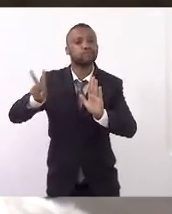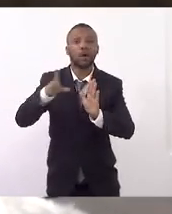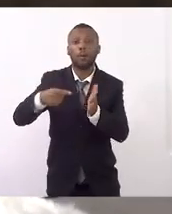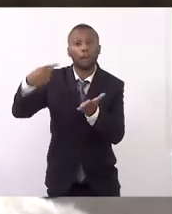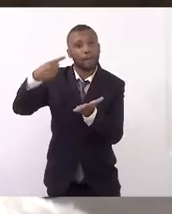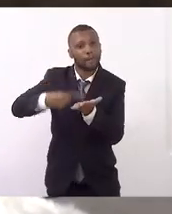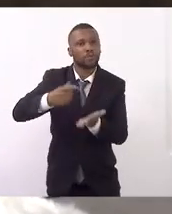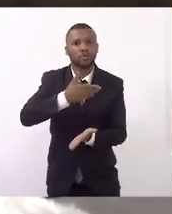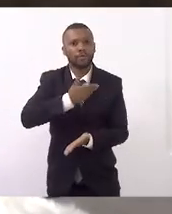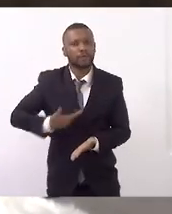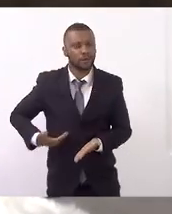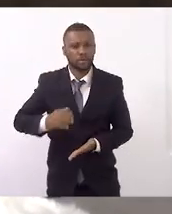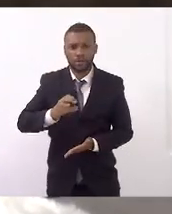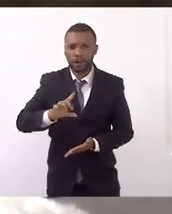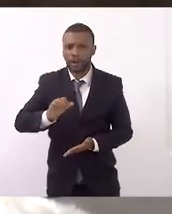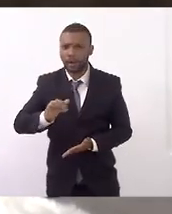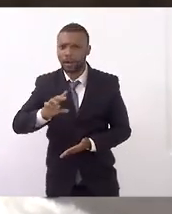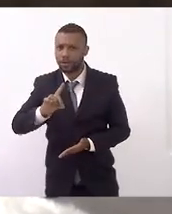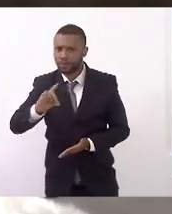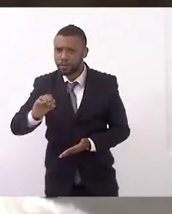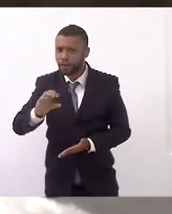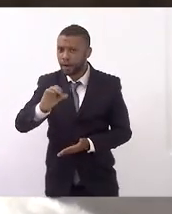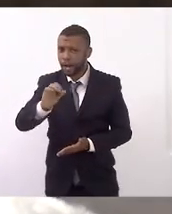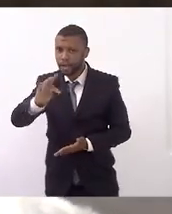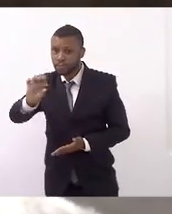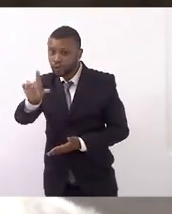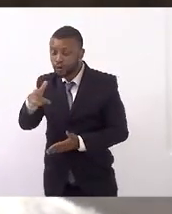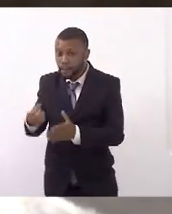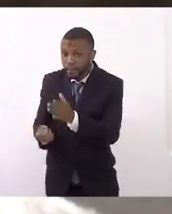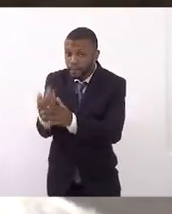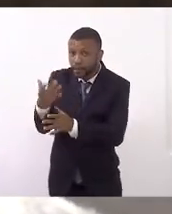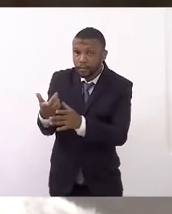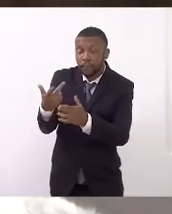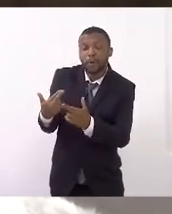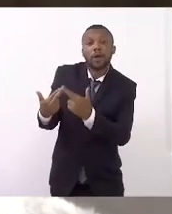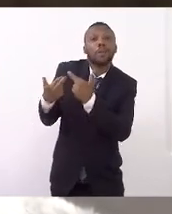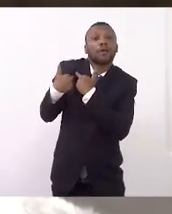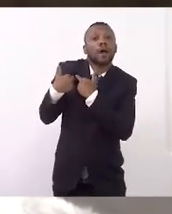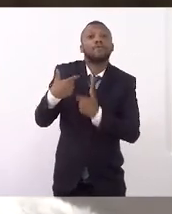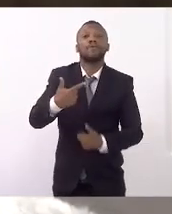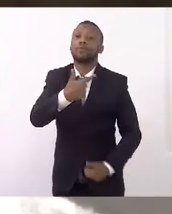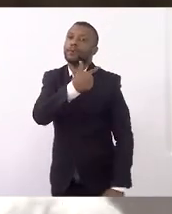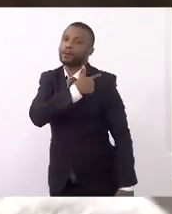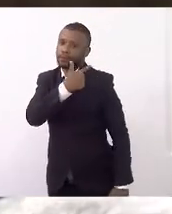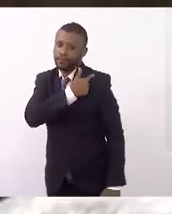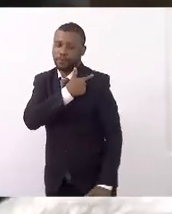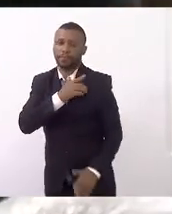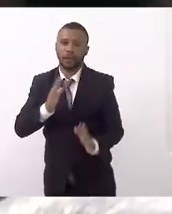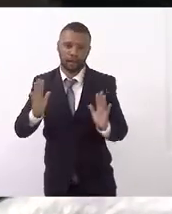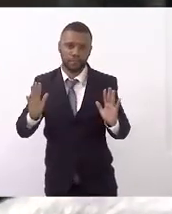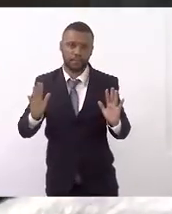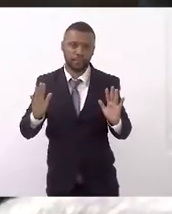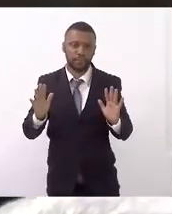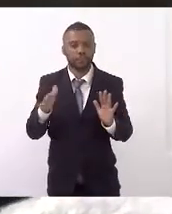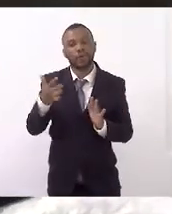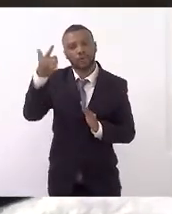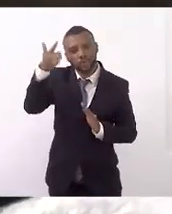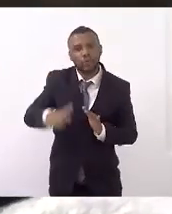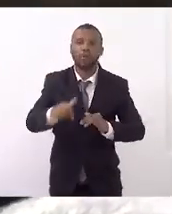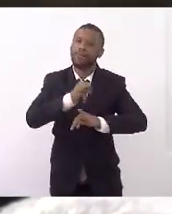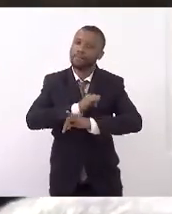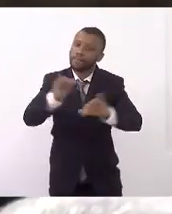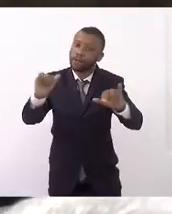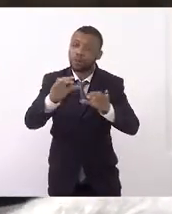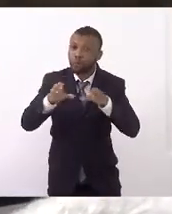Cláudio Castro em implantar de forma responsável o ensino médio. Responsável. E repito, o grupo